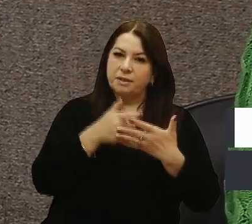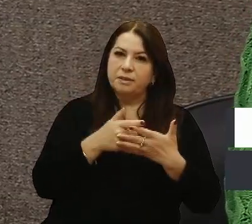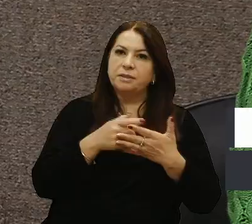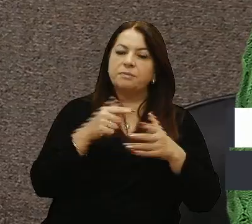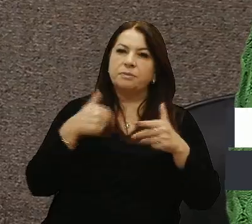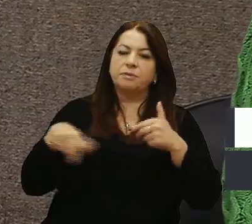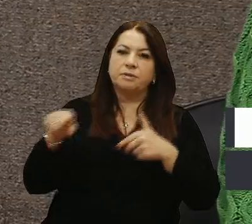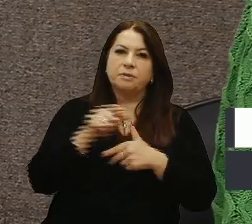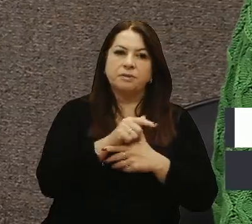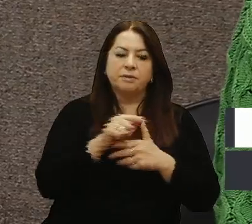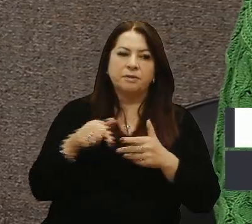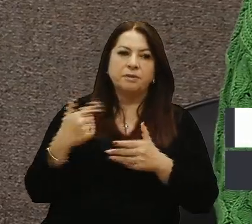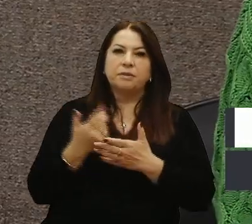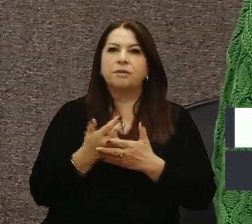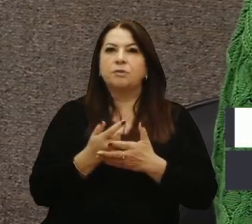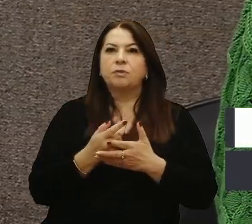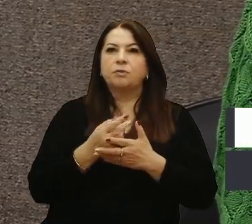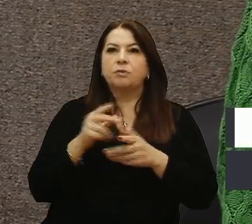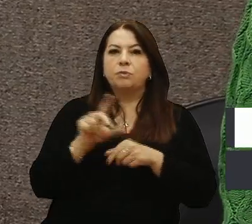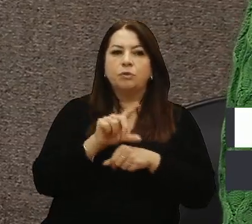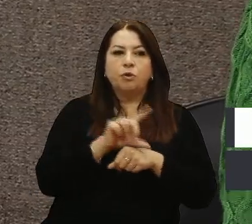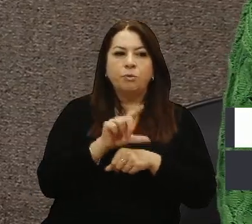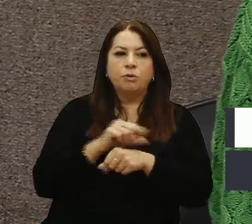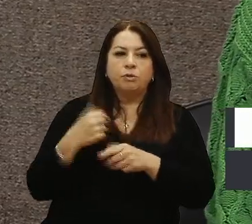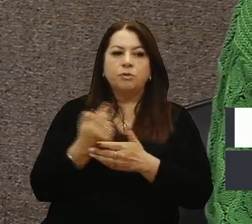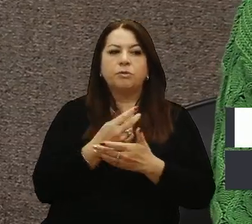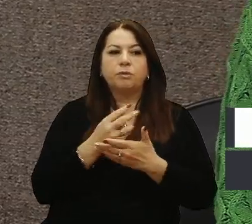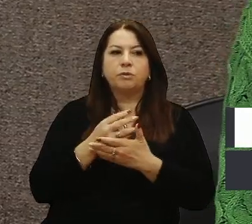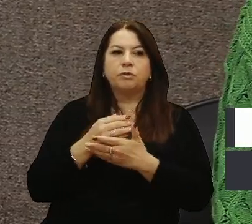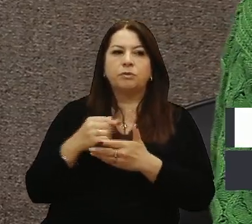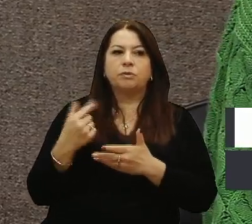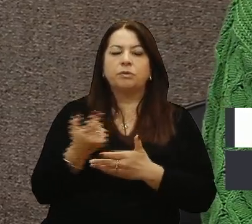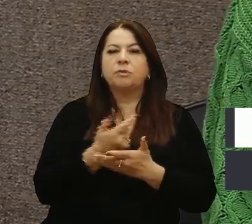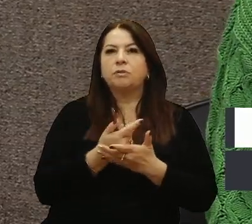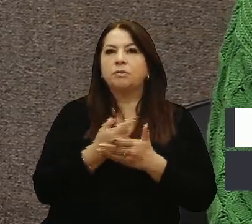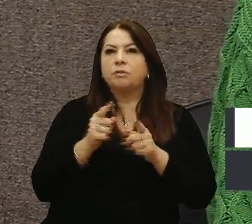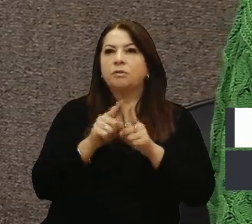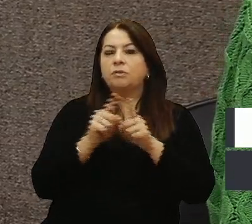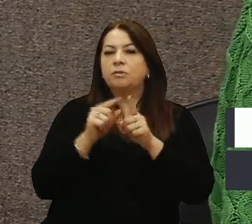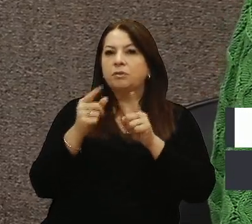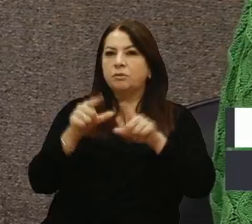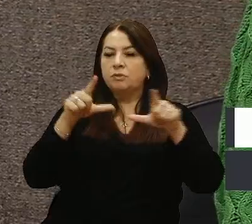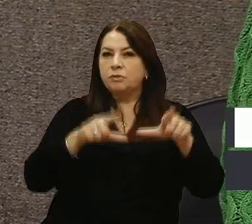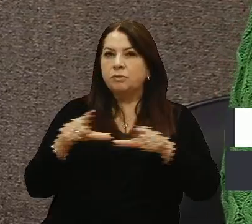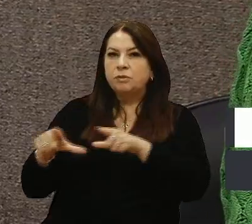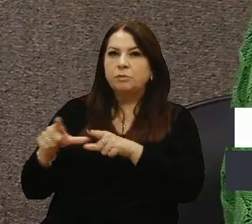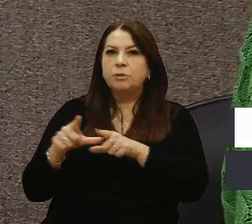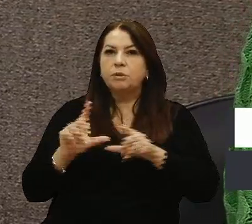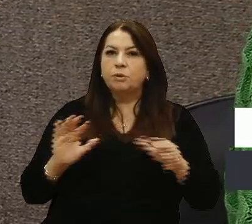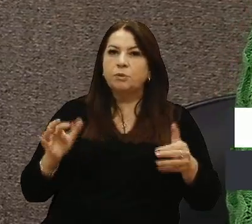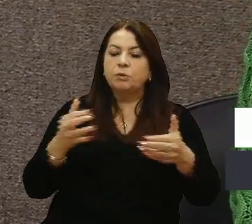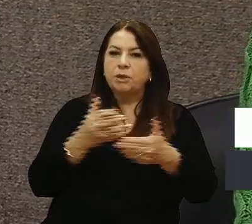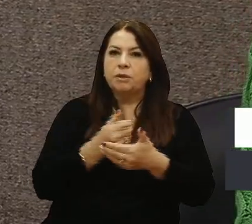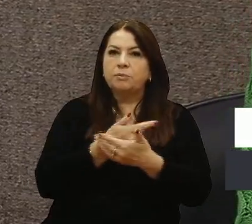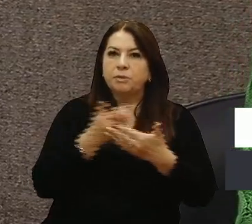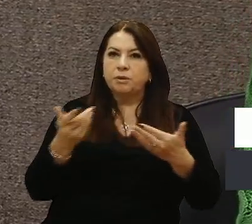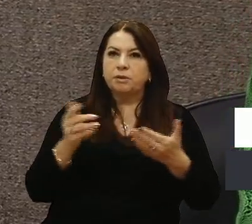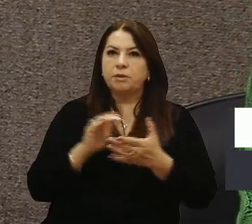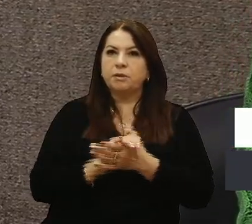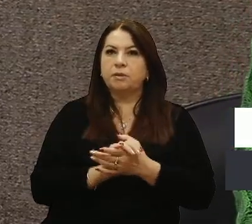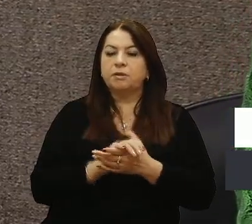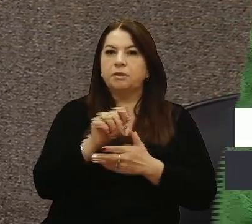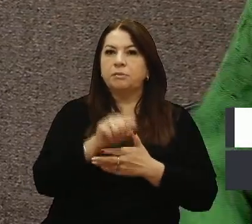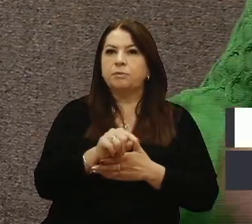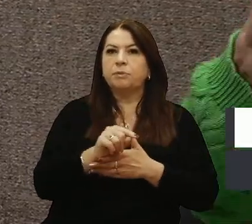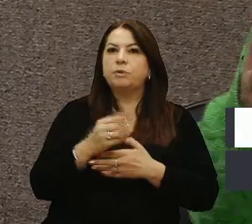sabe que muito mais do que o comércio, muito mais do que um pouquinho mais de uma década, é também um espaço de acolhimento, né? Encontrei muitas